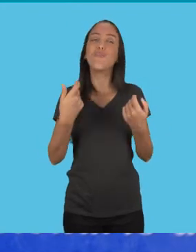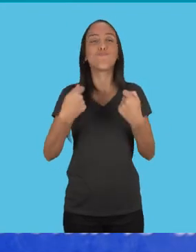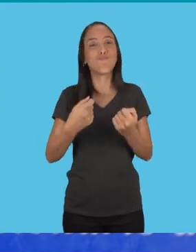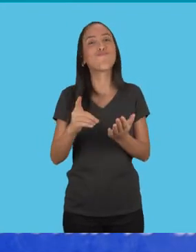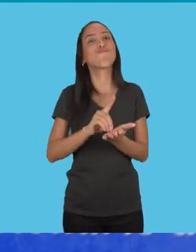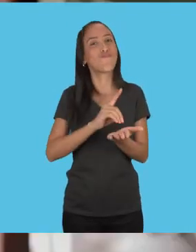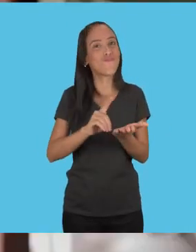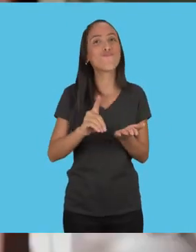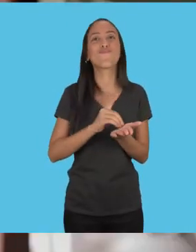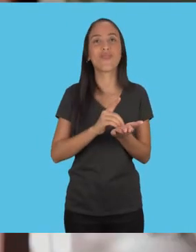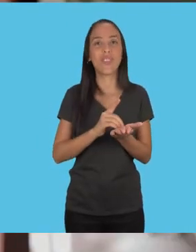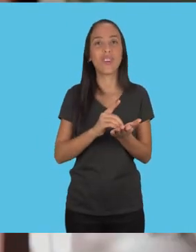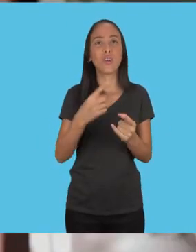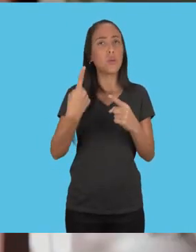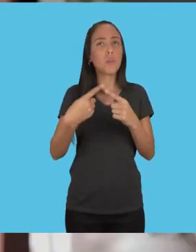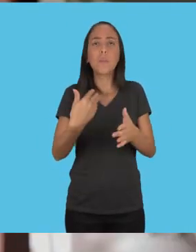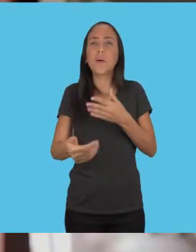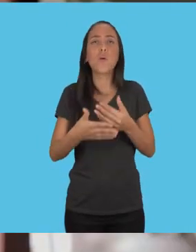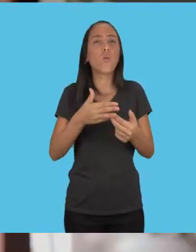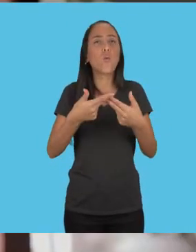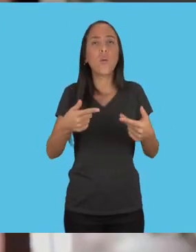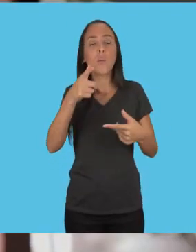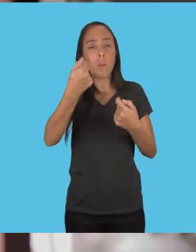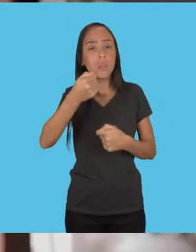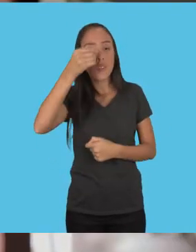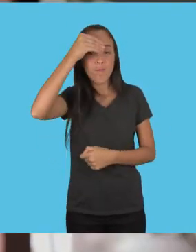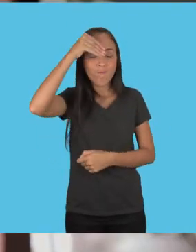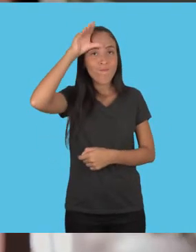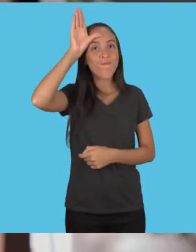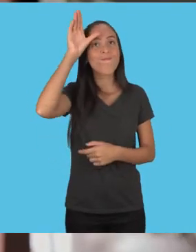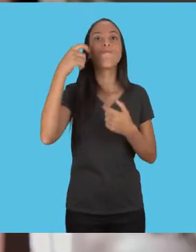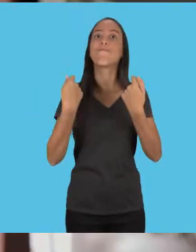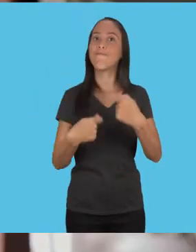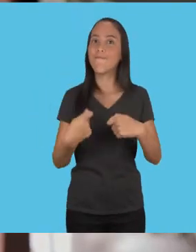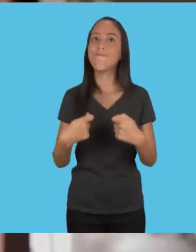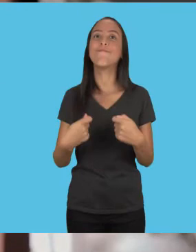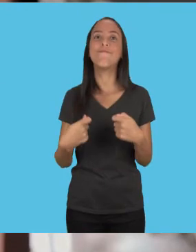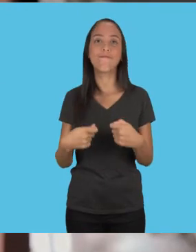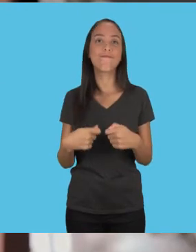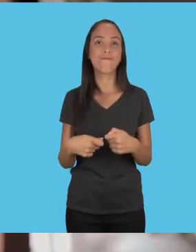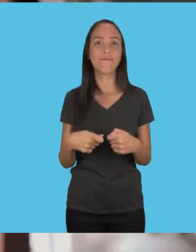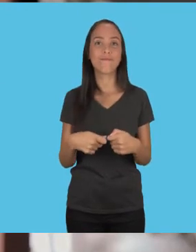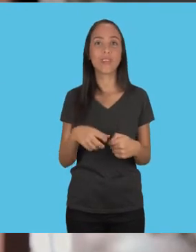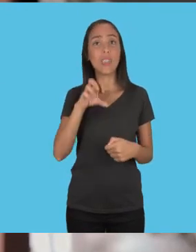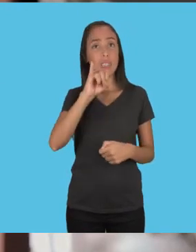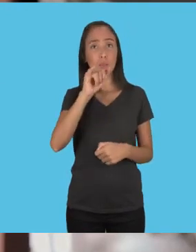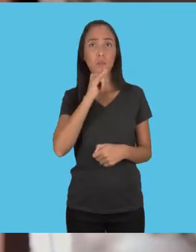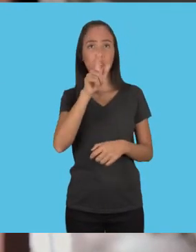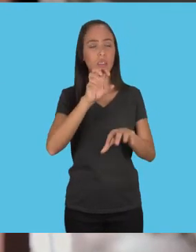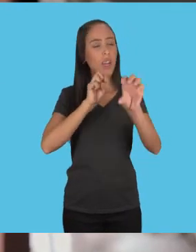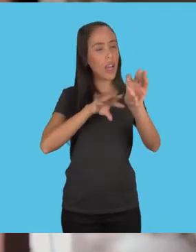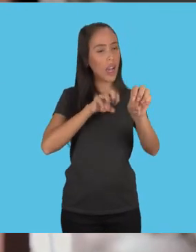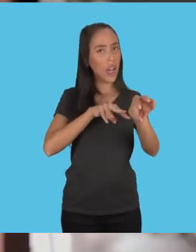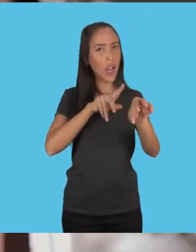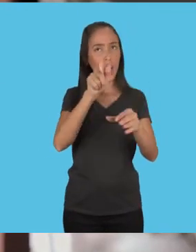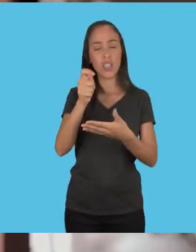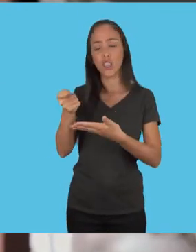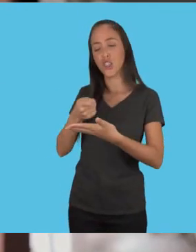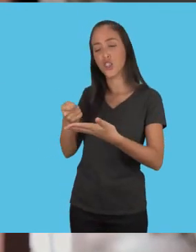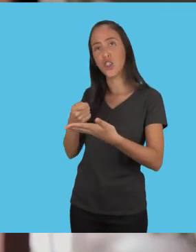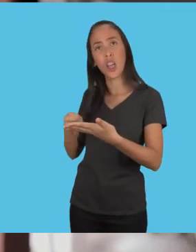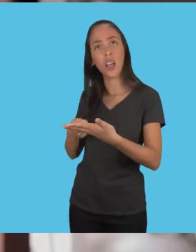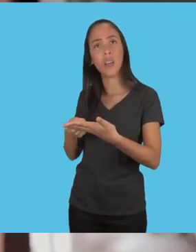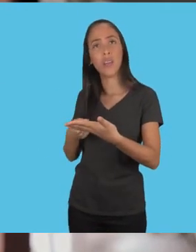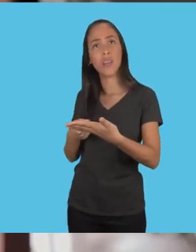ter um dicionário. Para qualquer coisa você precisa ter conhecimento. Se você dá aulas, se você escreve,